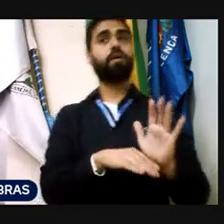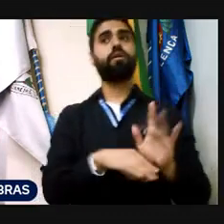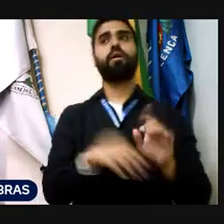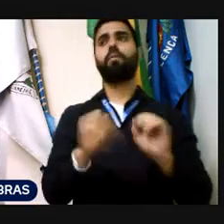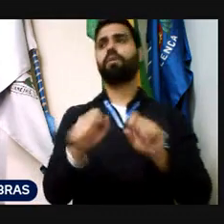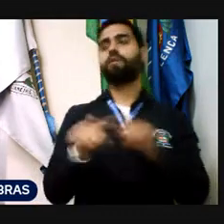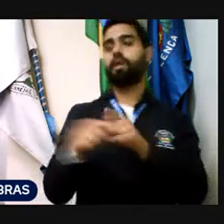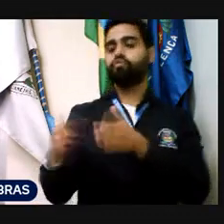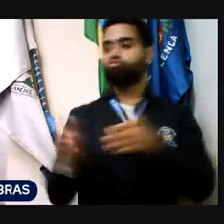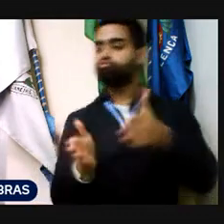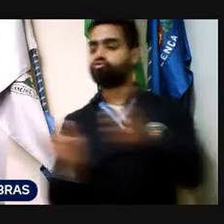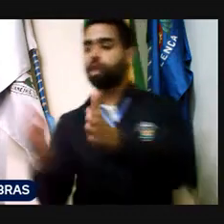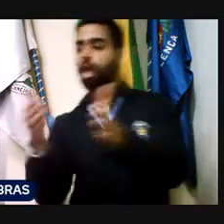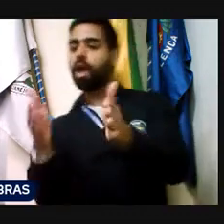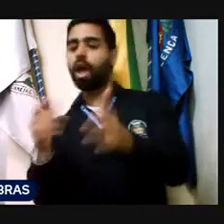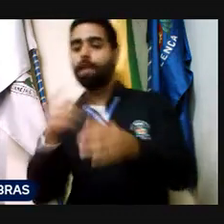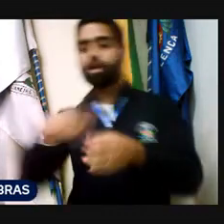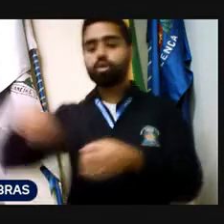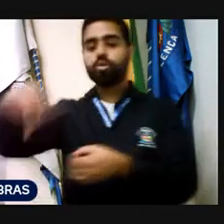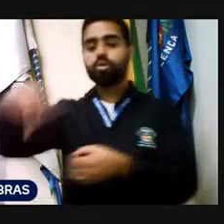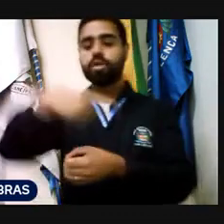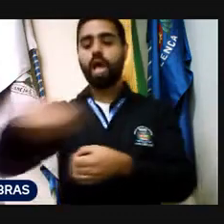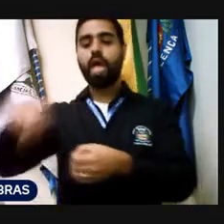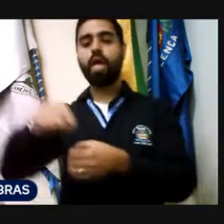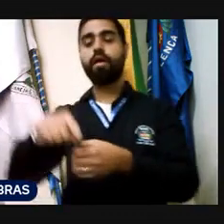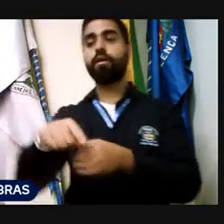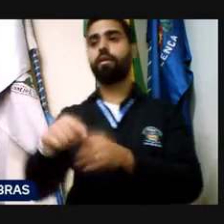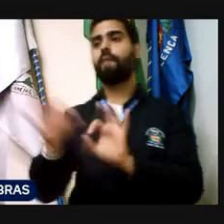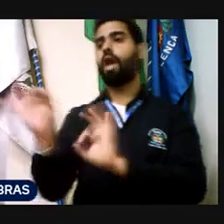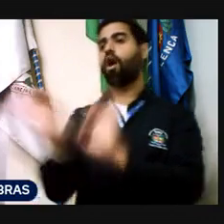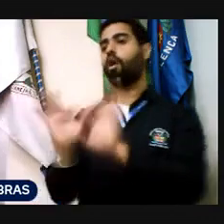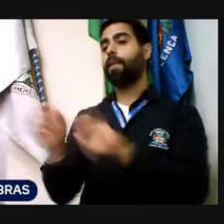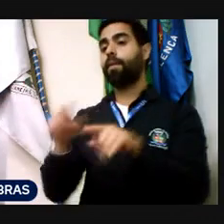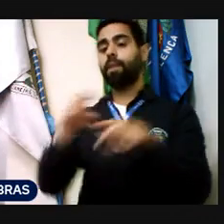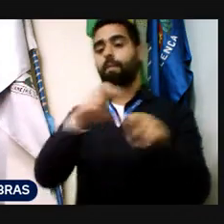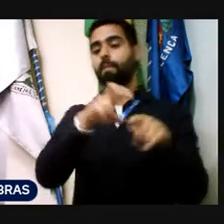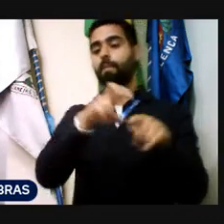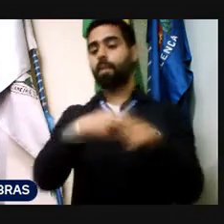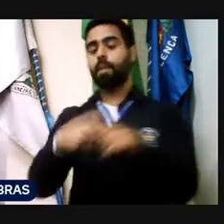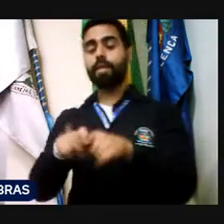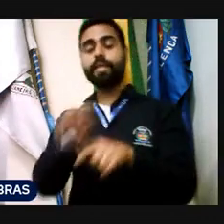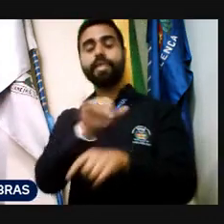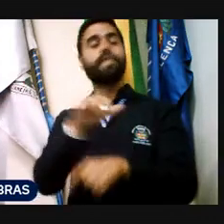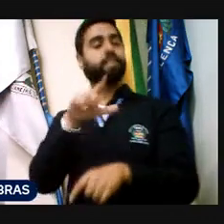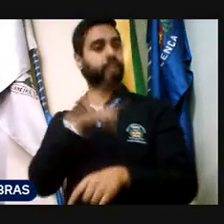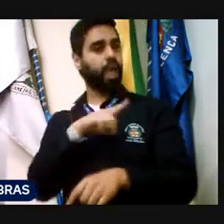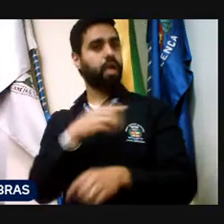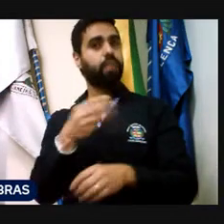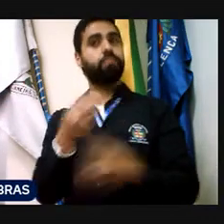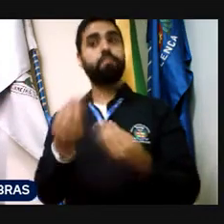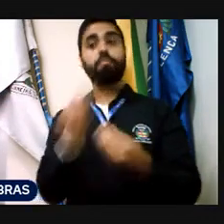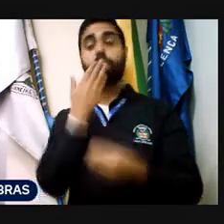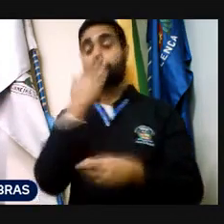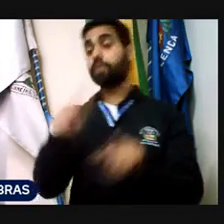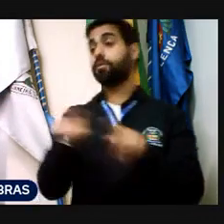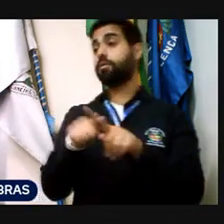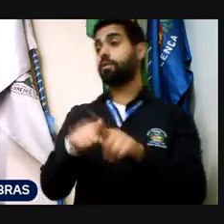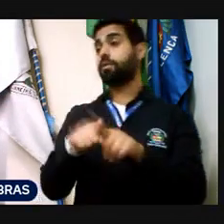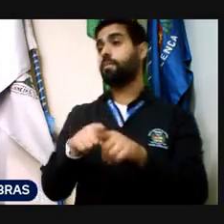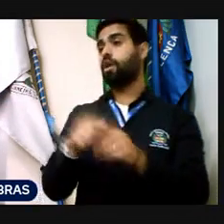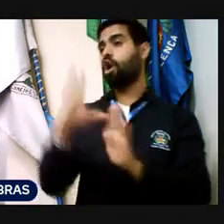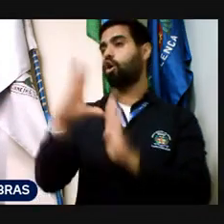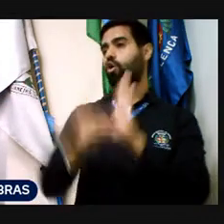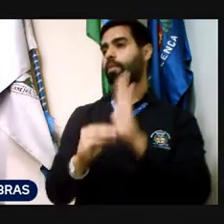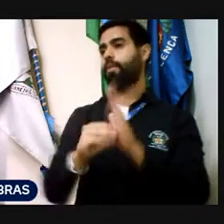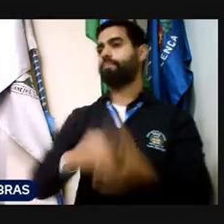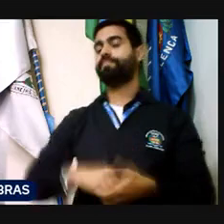da trilha ao redor do açude, manutenção dos bancos desses mirantes, etc., se sim, enviar cópia. Na altura da metade da trilha, do